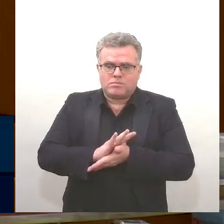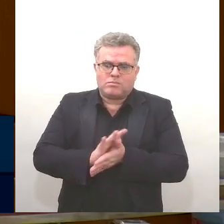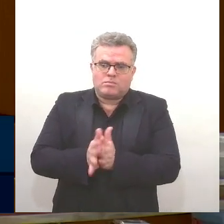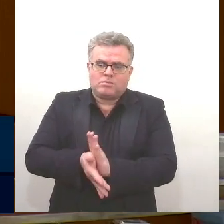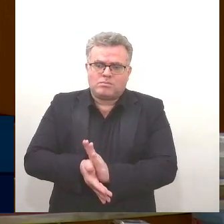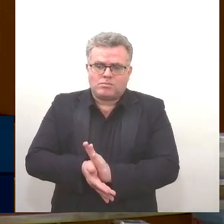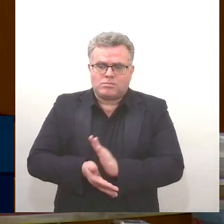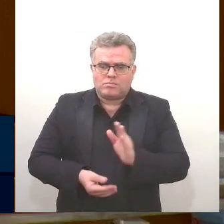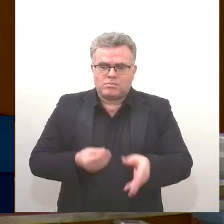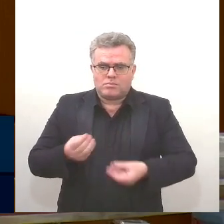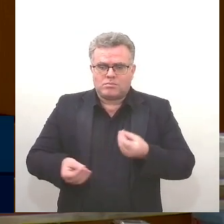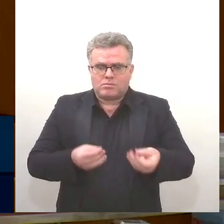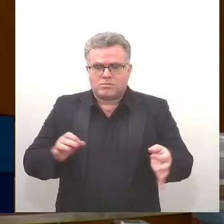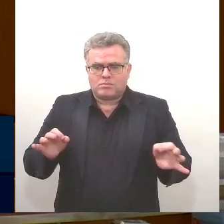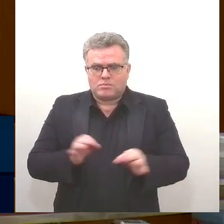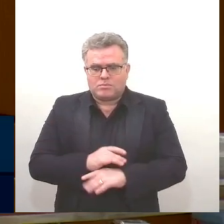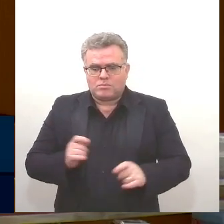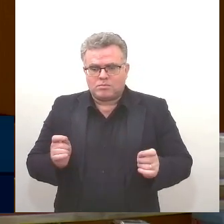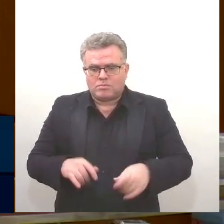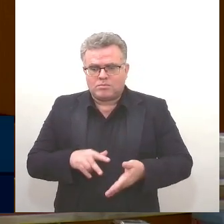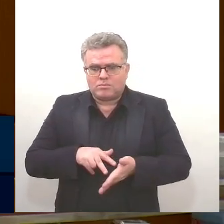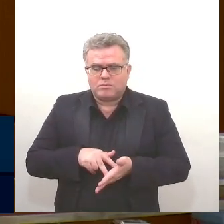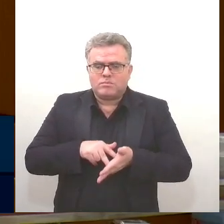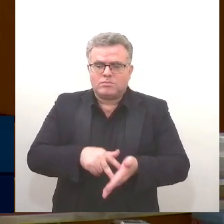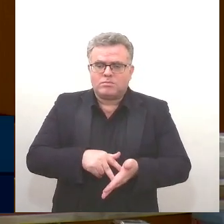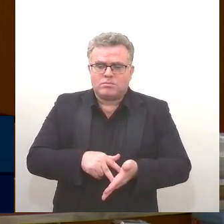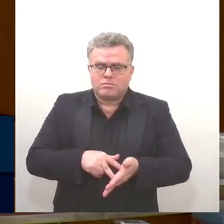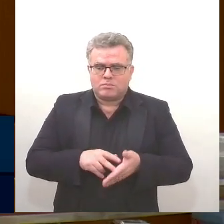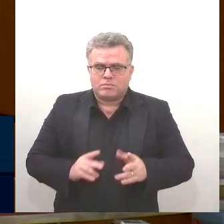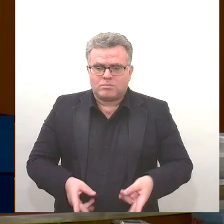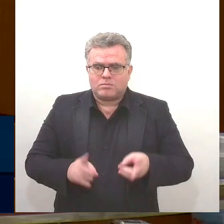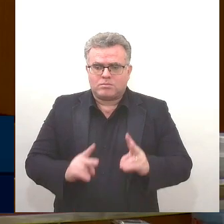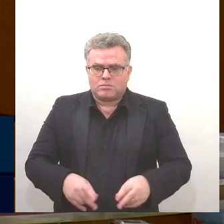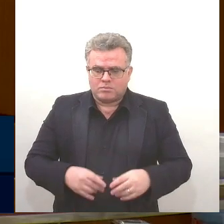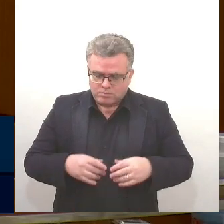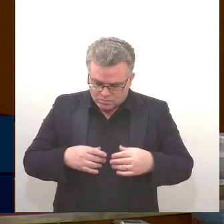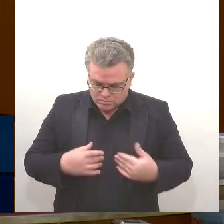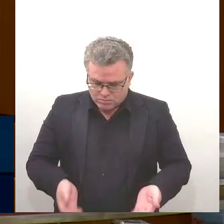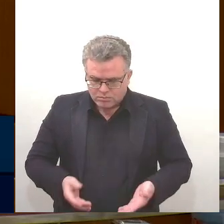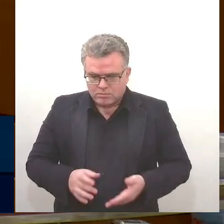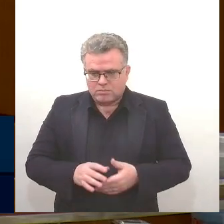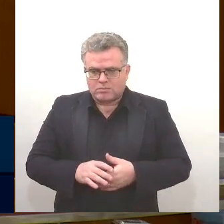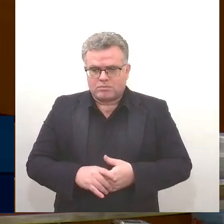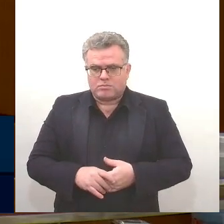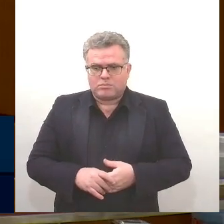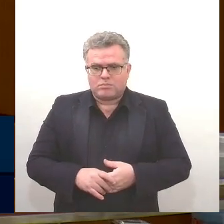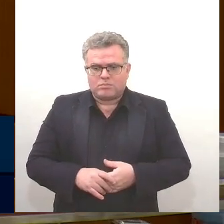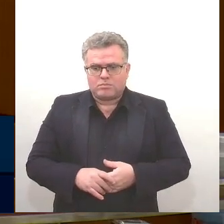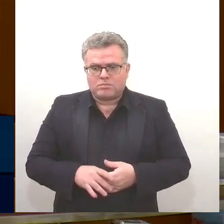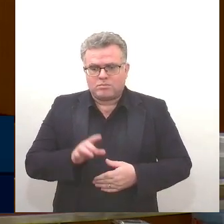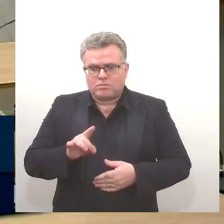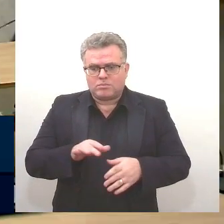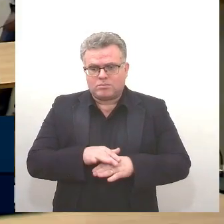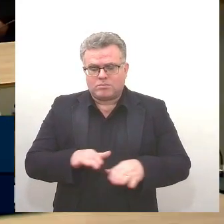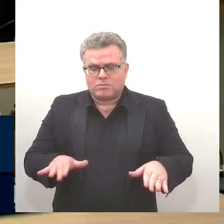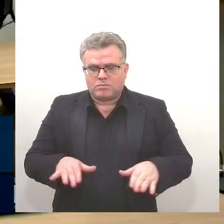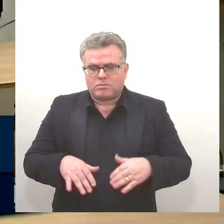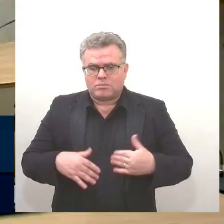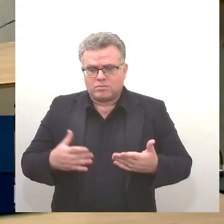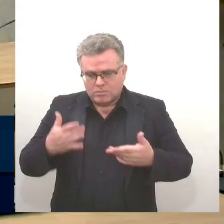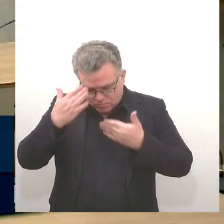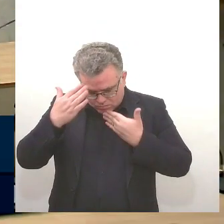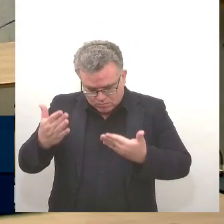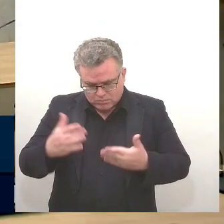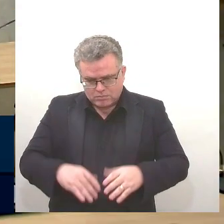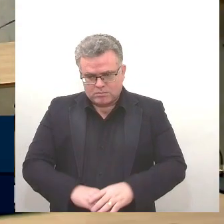favorecer a partir né de um sensacionalismo barato é isso senhor presidente muito obrigada